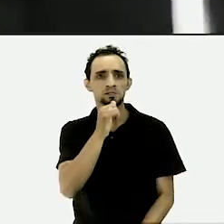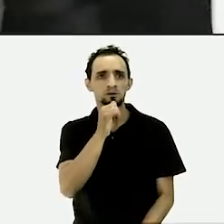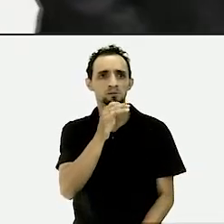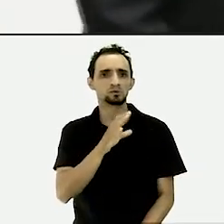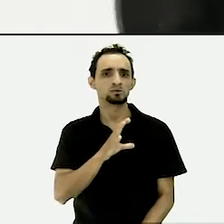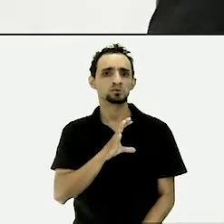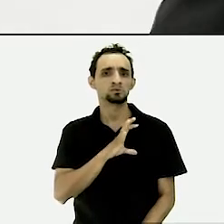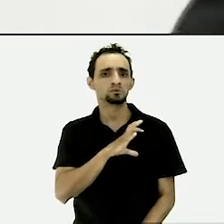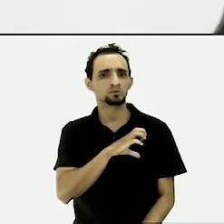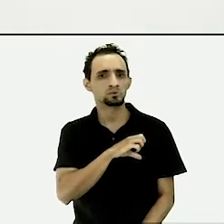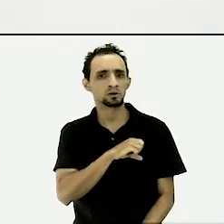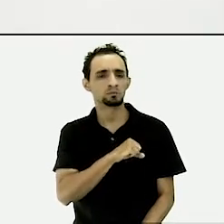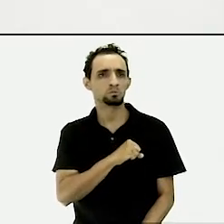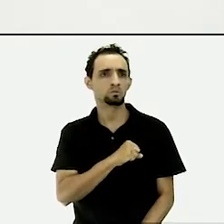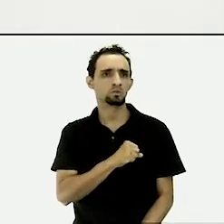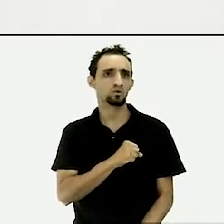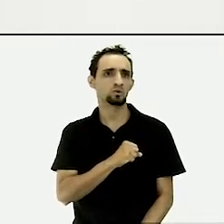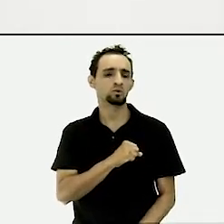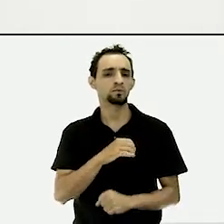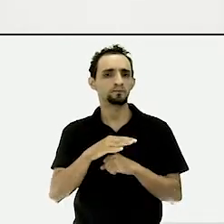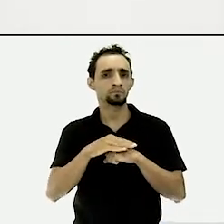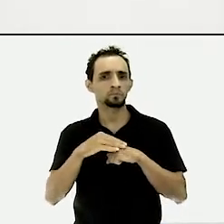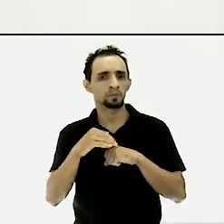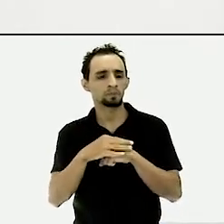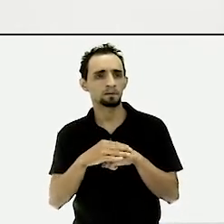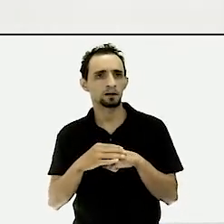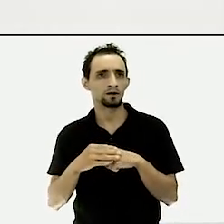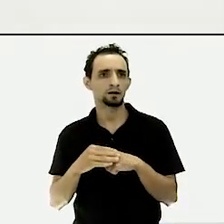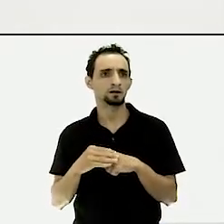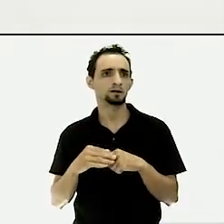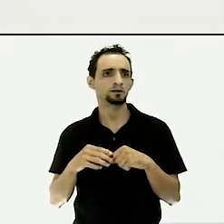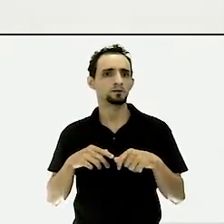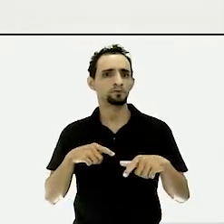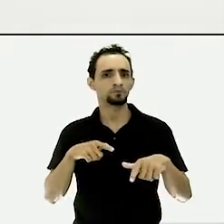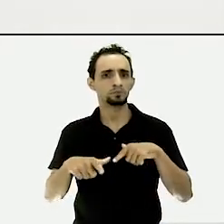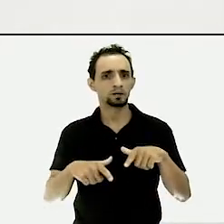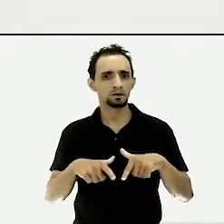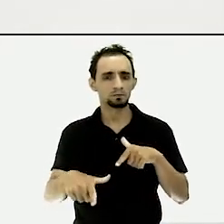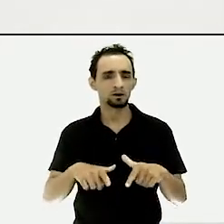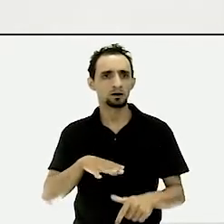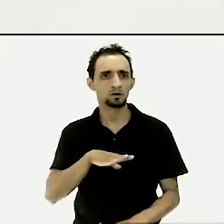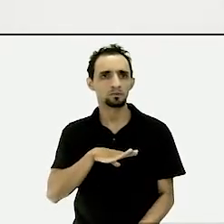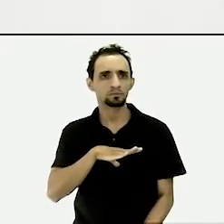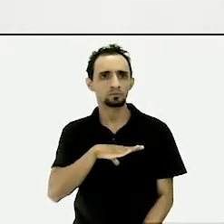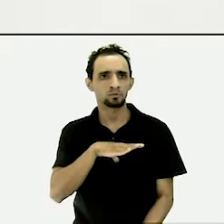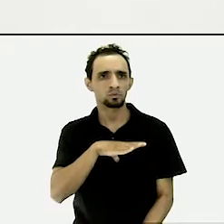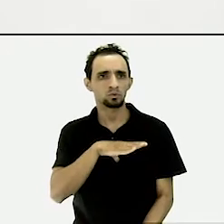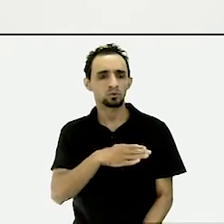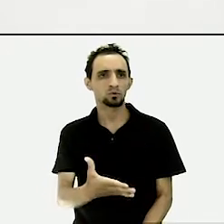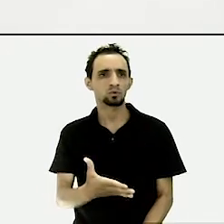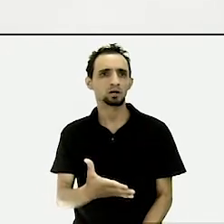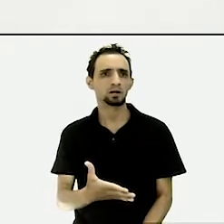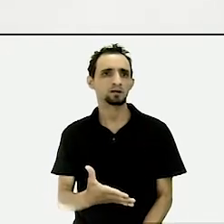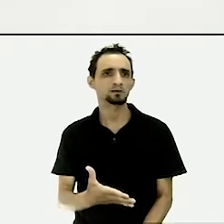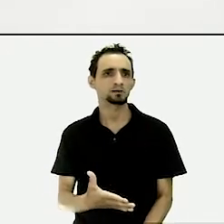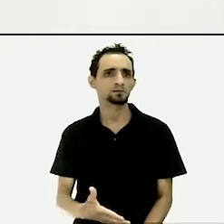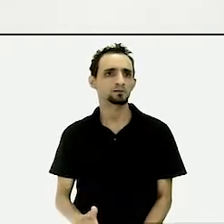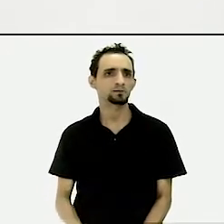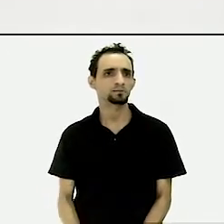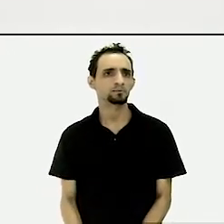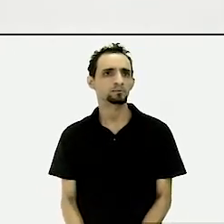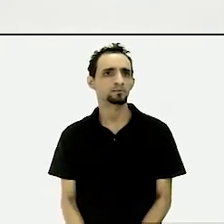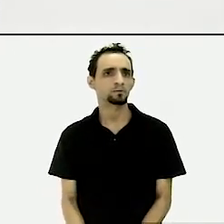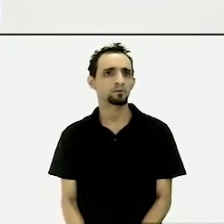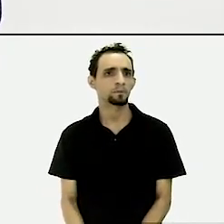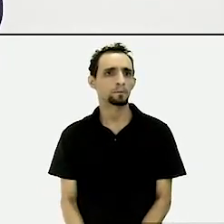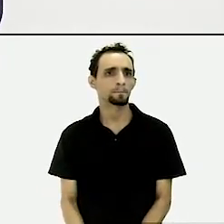não houve assistência necessária, aí justificaram para o Juninho de que não foram chamados, né, Juninho? Não dava para ir porque, se